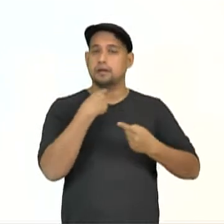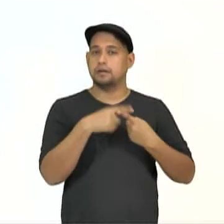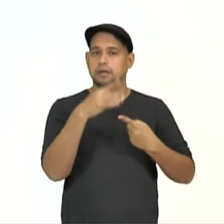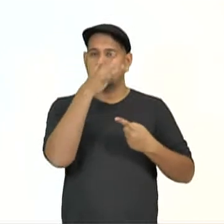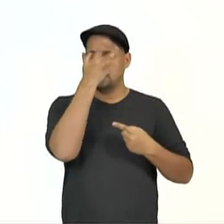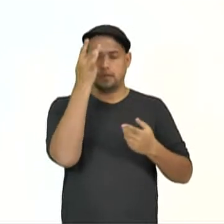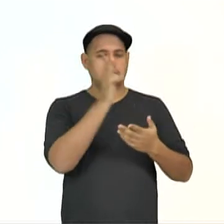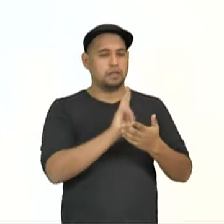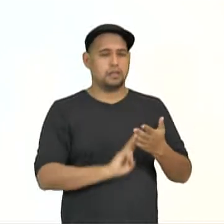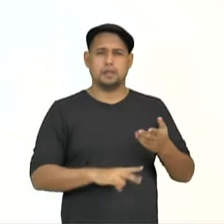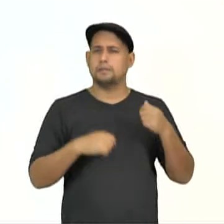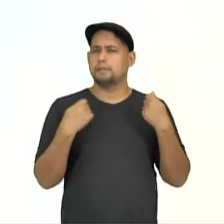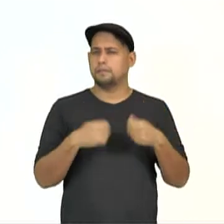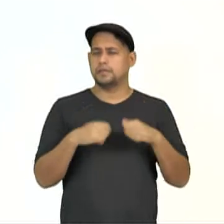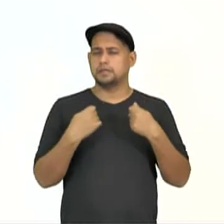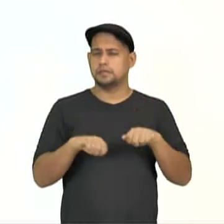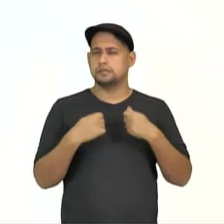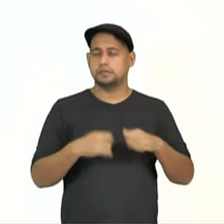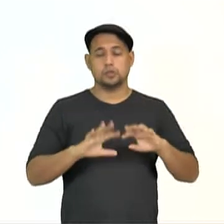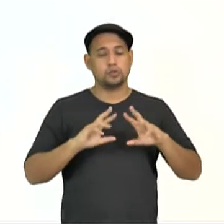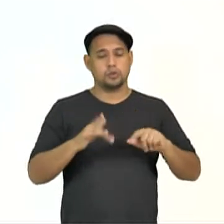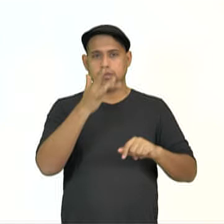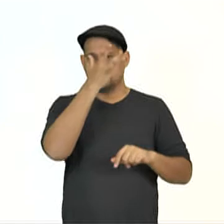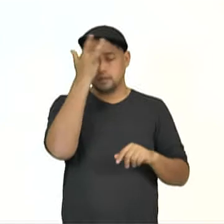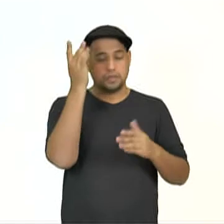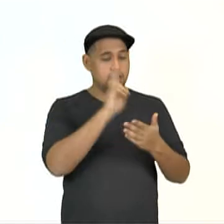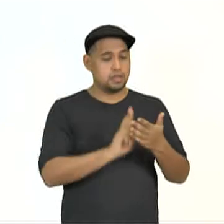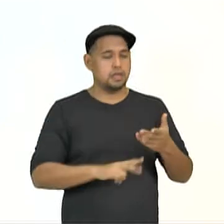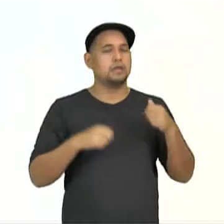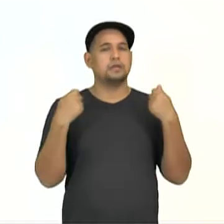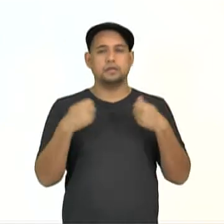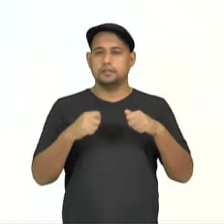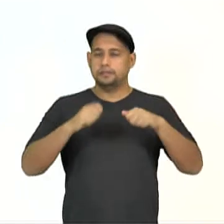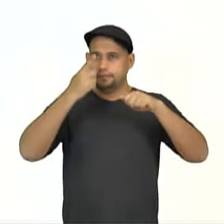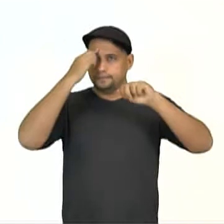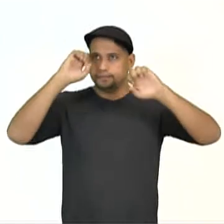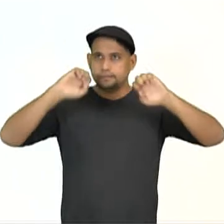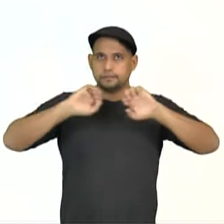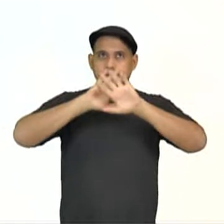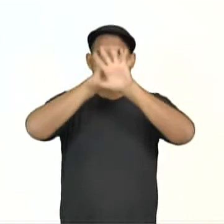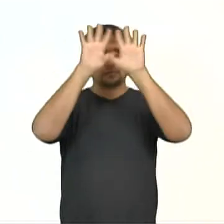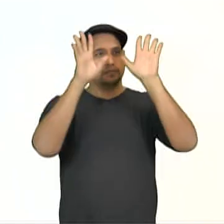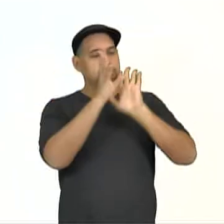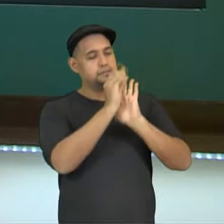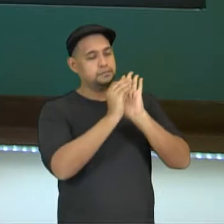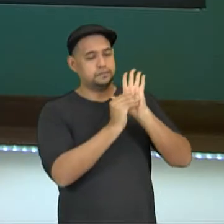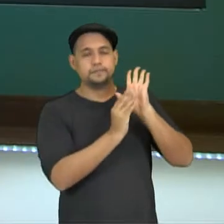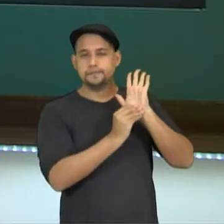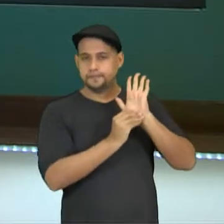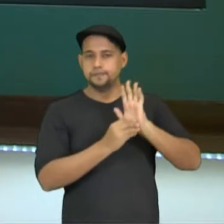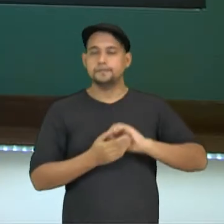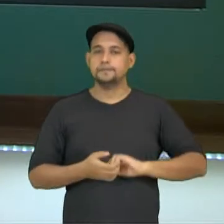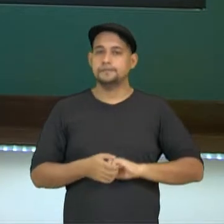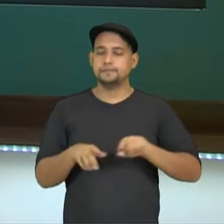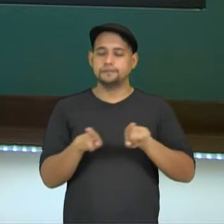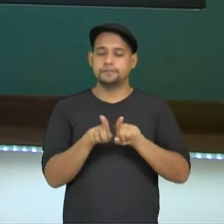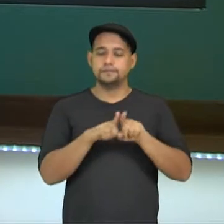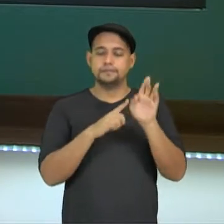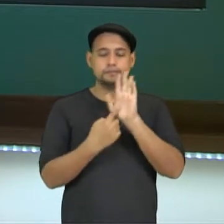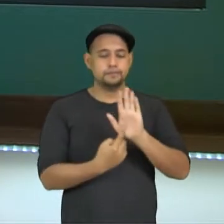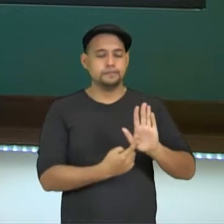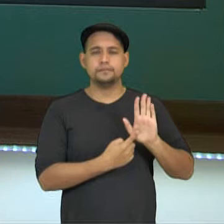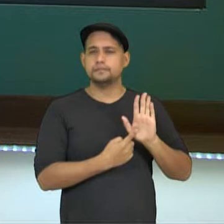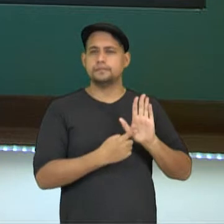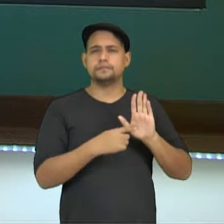leitor precisa, todo tipo de leitor precisa compreender o conteúdo da notícia. Apresenta então na